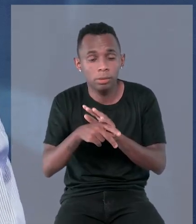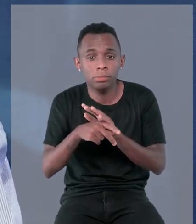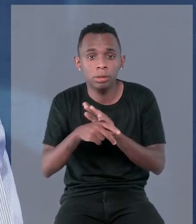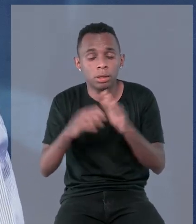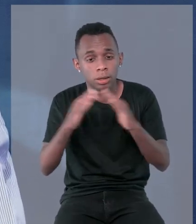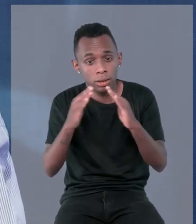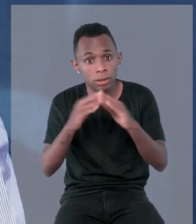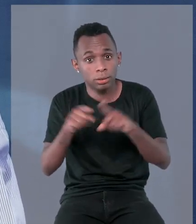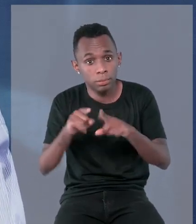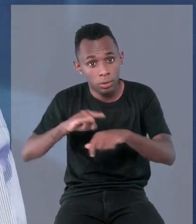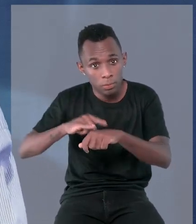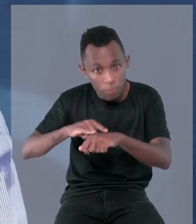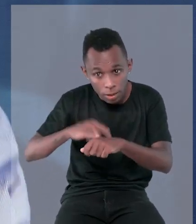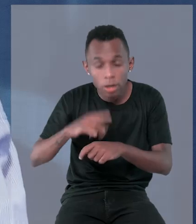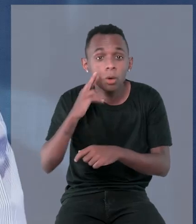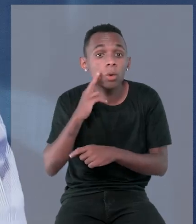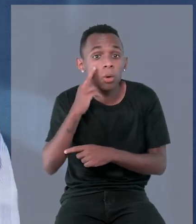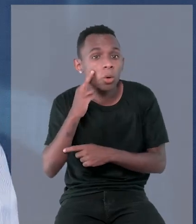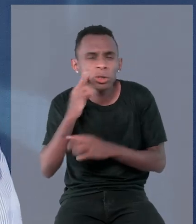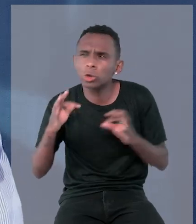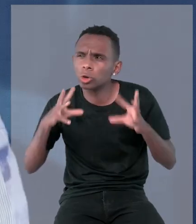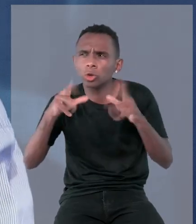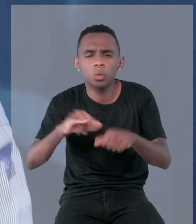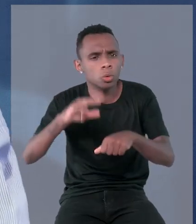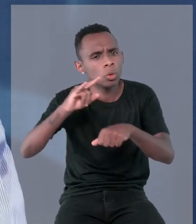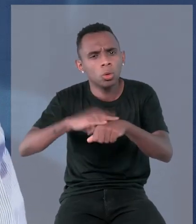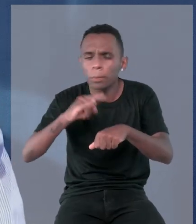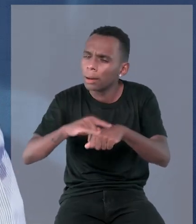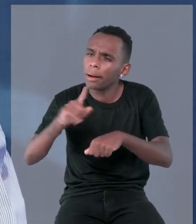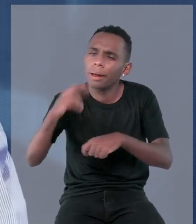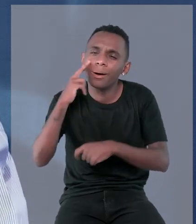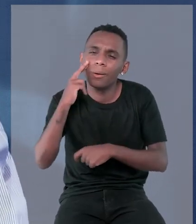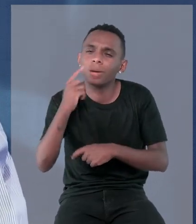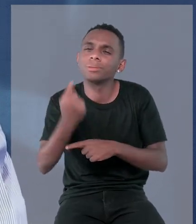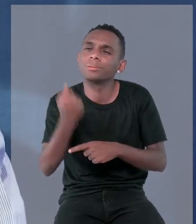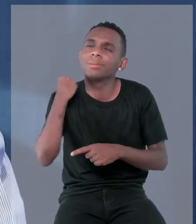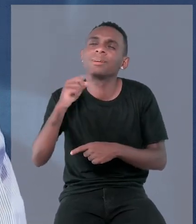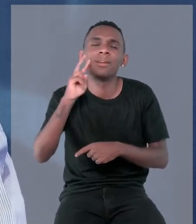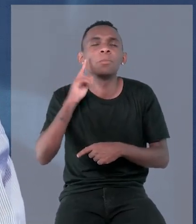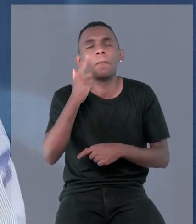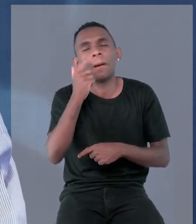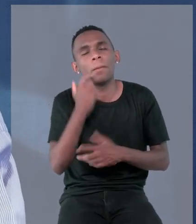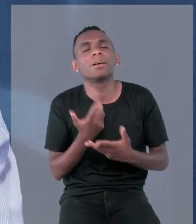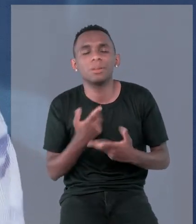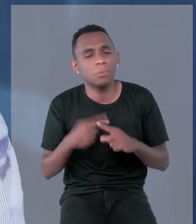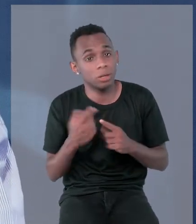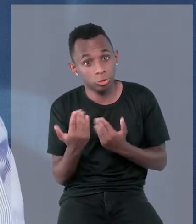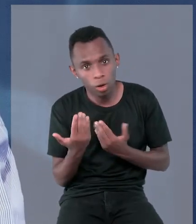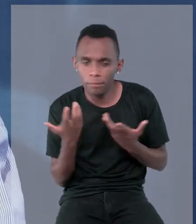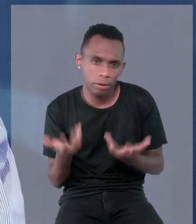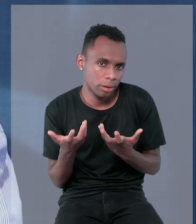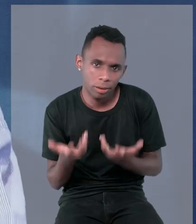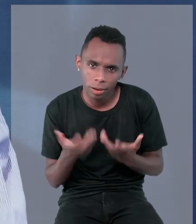Cruzilha, ele fez um banheiro rosa, que pouca gente conhece, tudo no banheiro é rosa. Então esse conto me fez lembrar do banheiro rosa, porque a adolescente